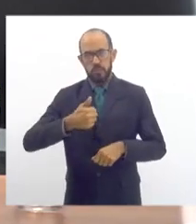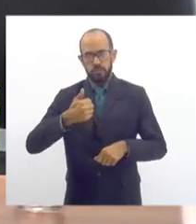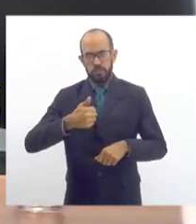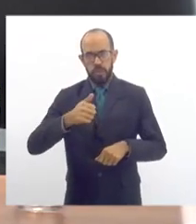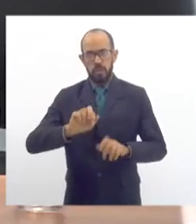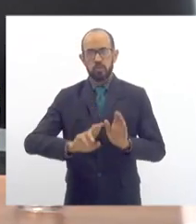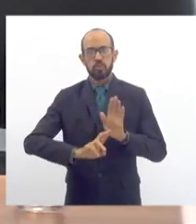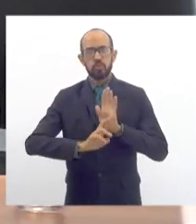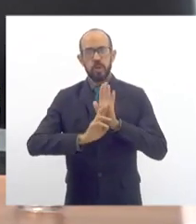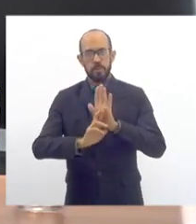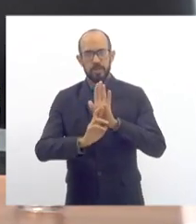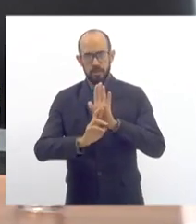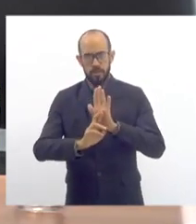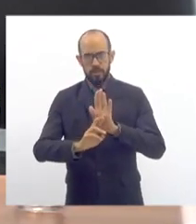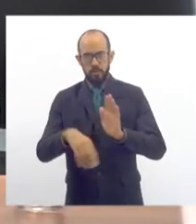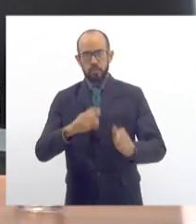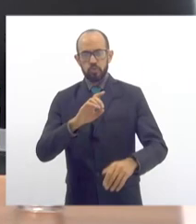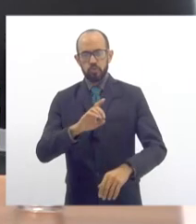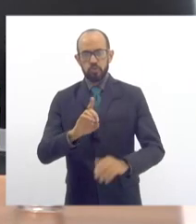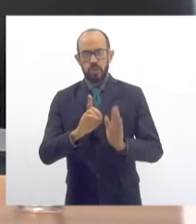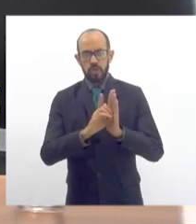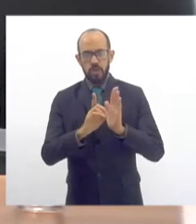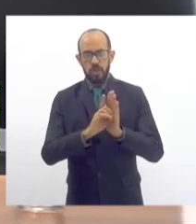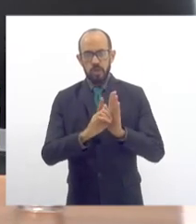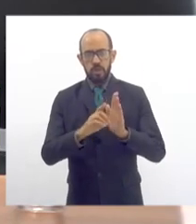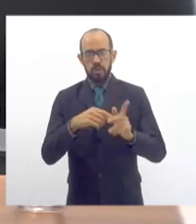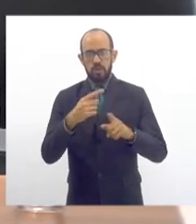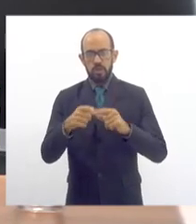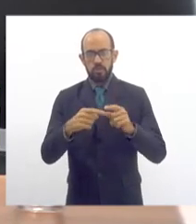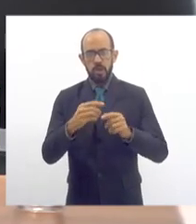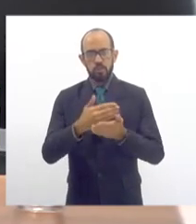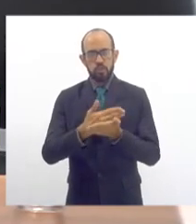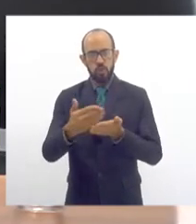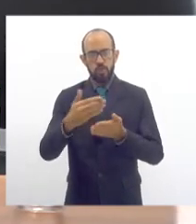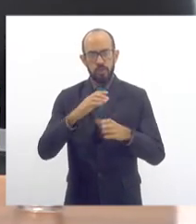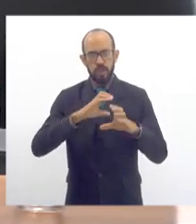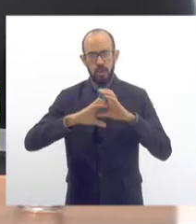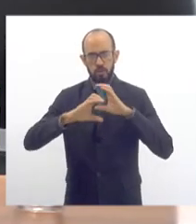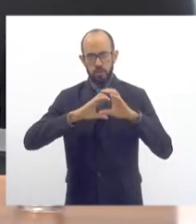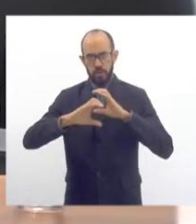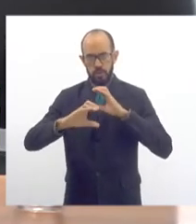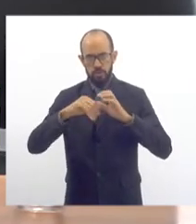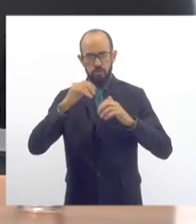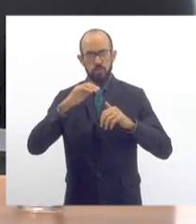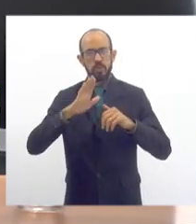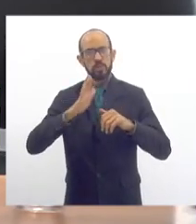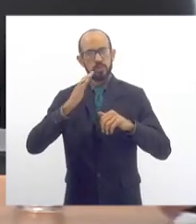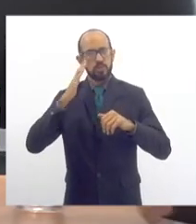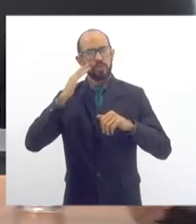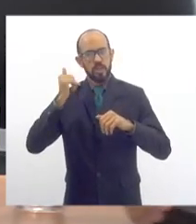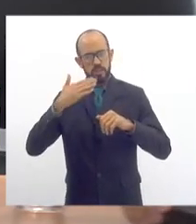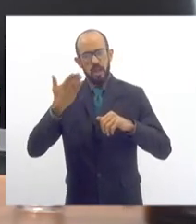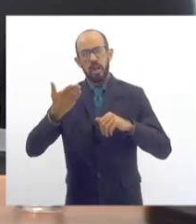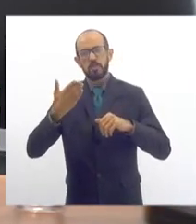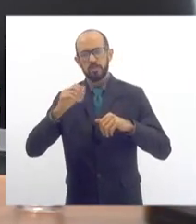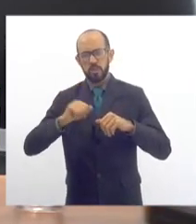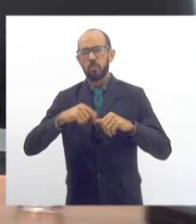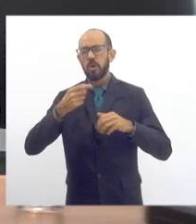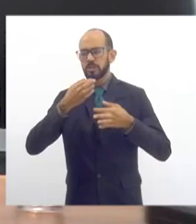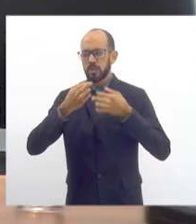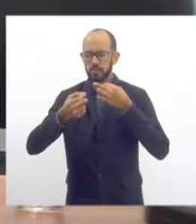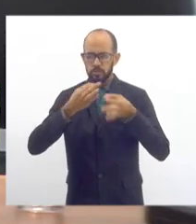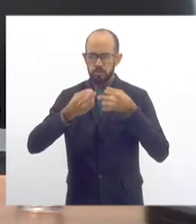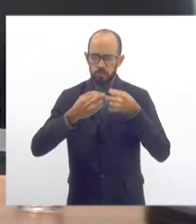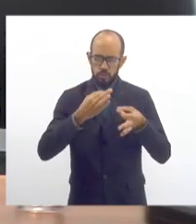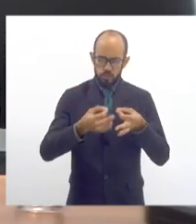dos servidores e que a gente possa começar o diálogo já sabendo quais são as reivindicações, qual é o ponto de partida. Então,